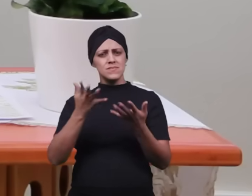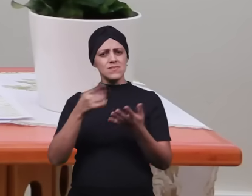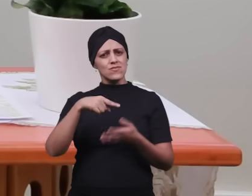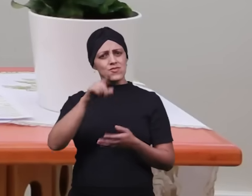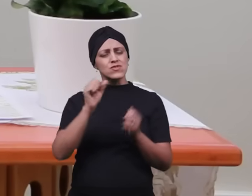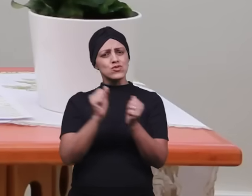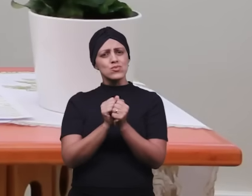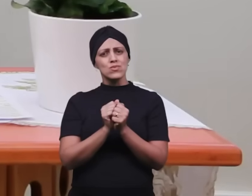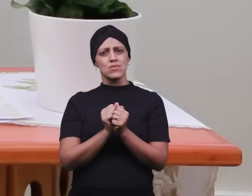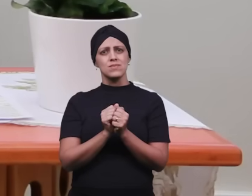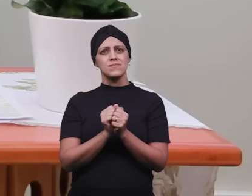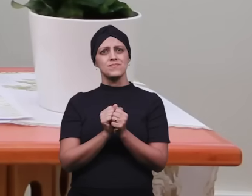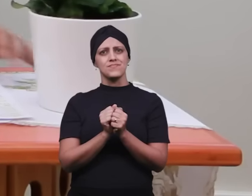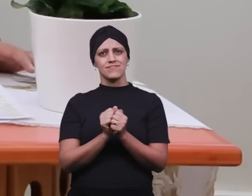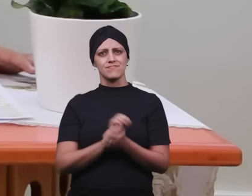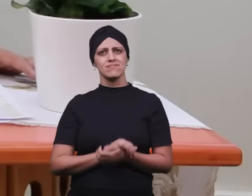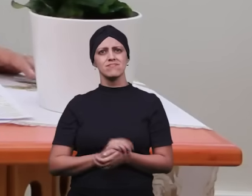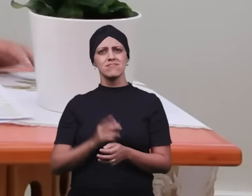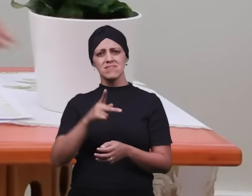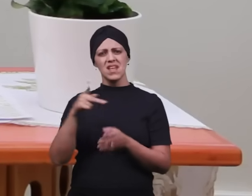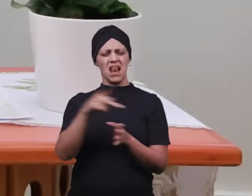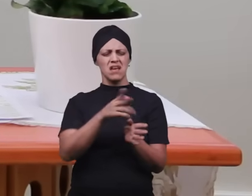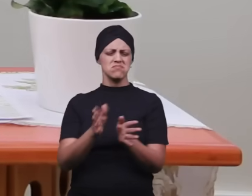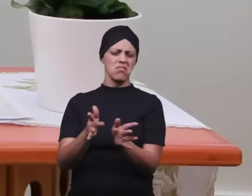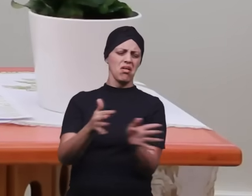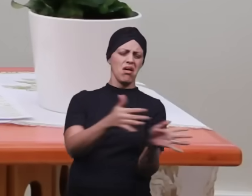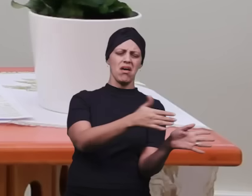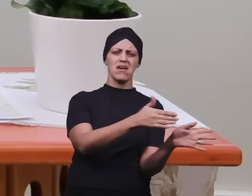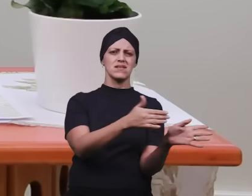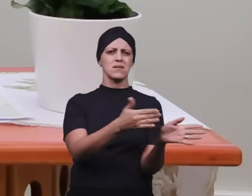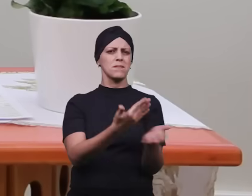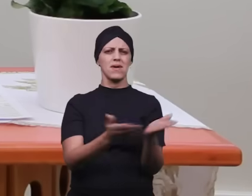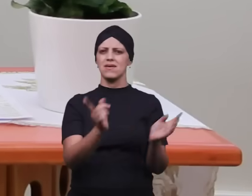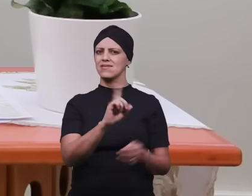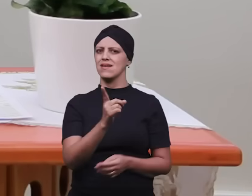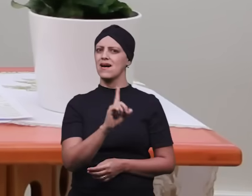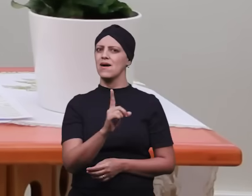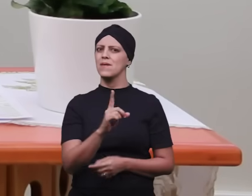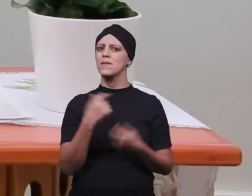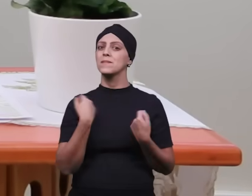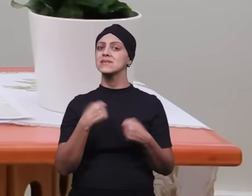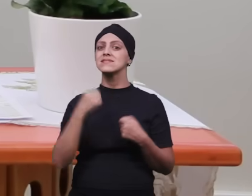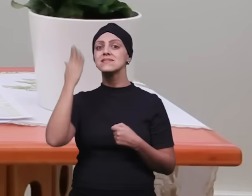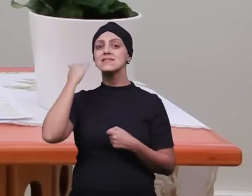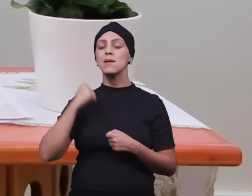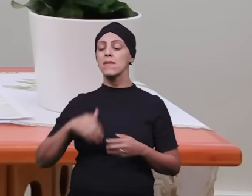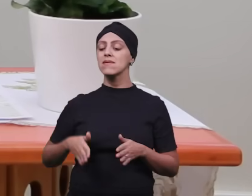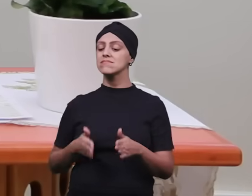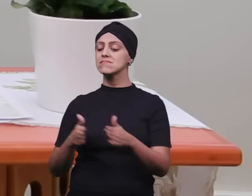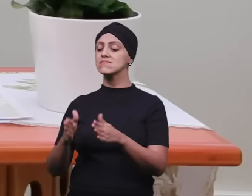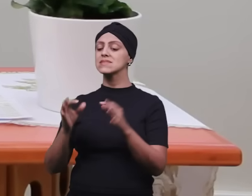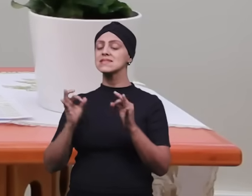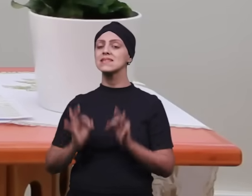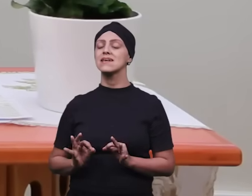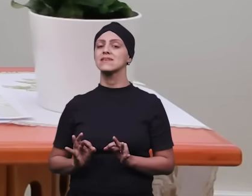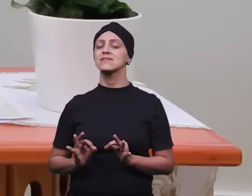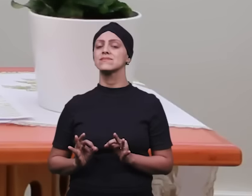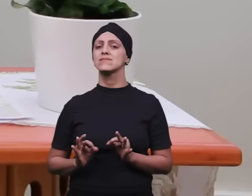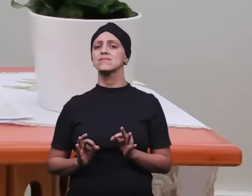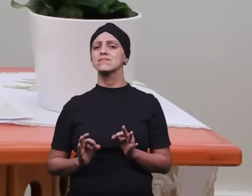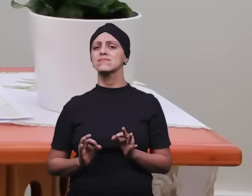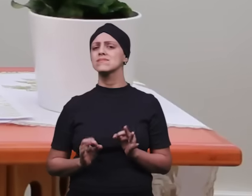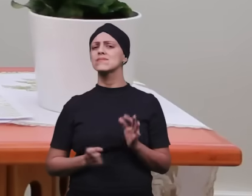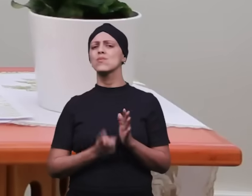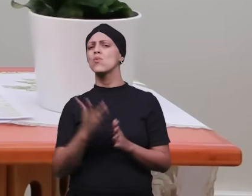eles se perderam nos caminhos da Síria. Síria é muito perto de Israel, mas não é Israel. Quantas pessoas estão vivendo